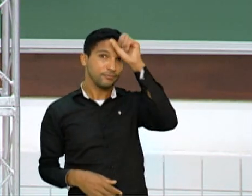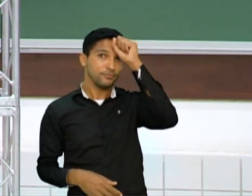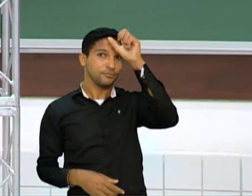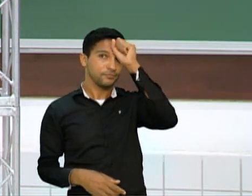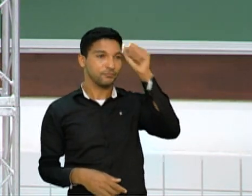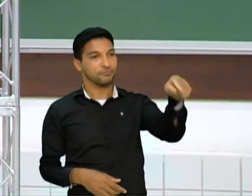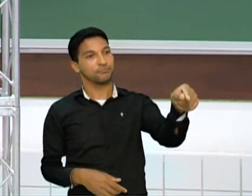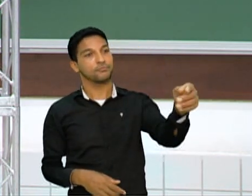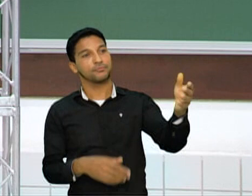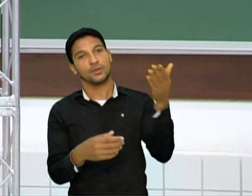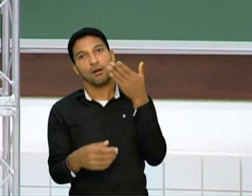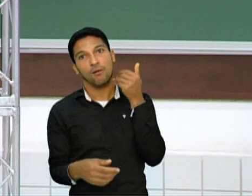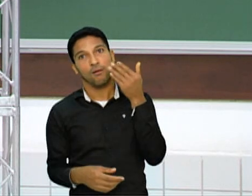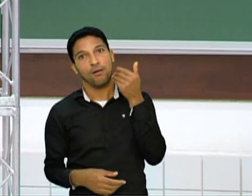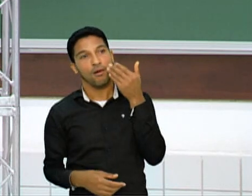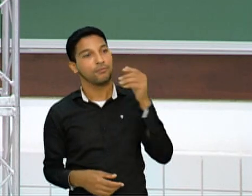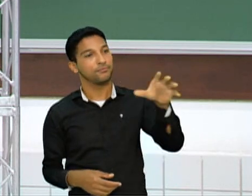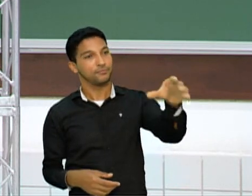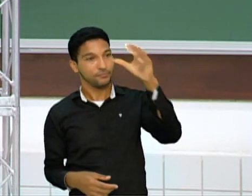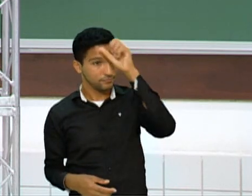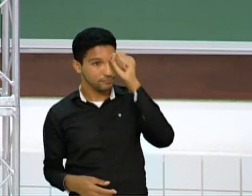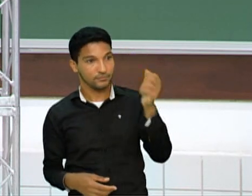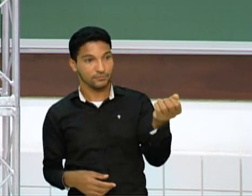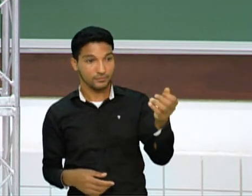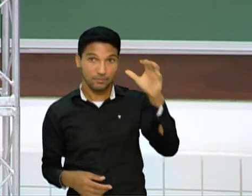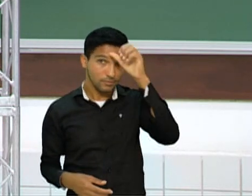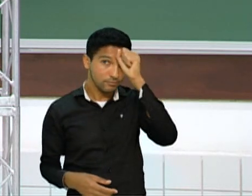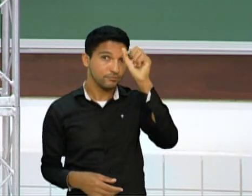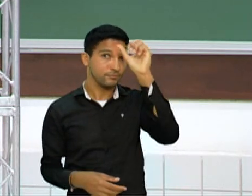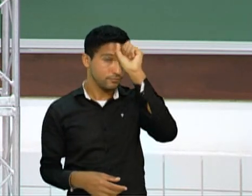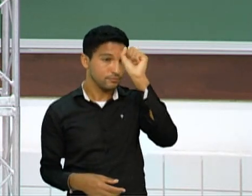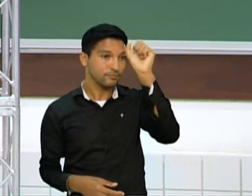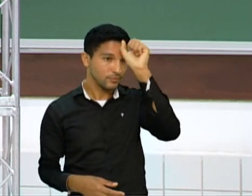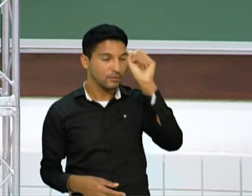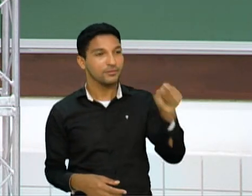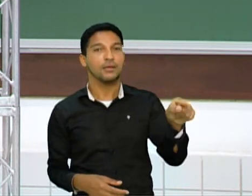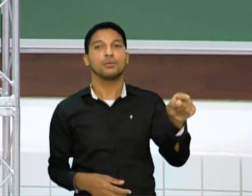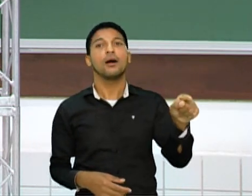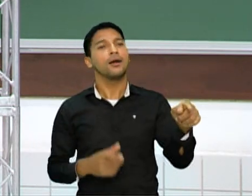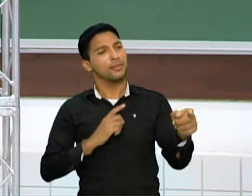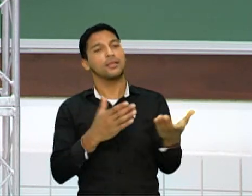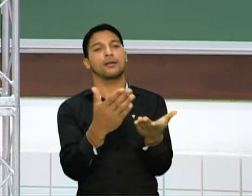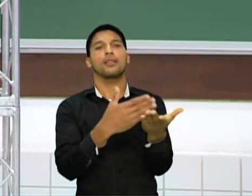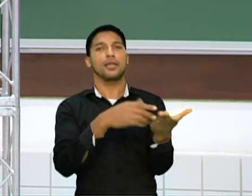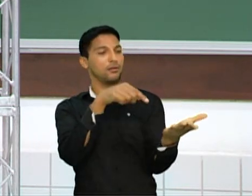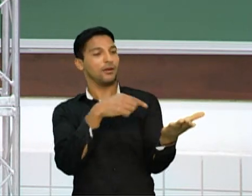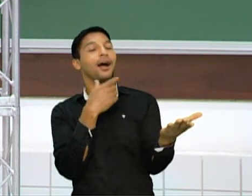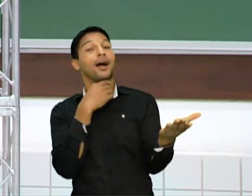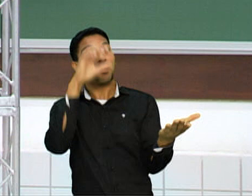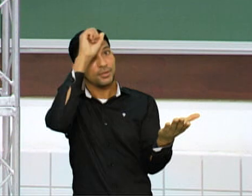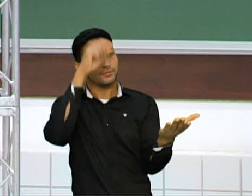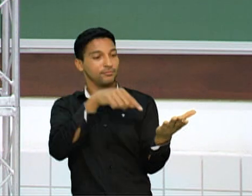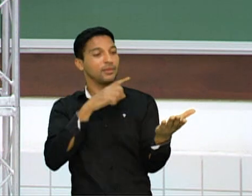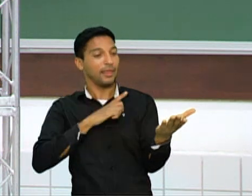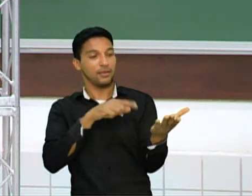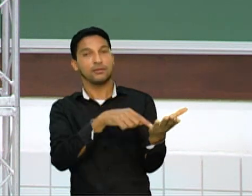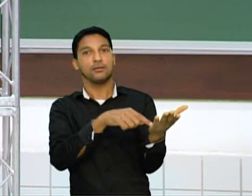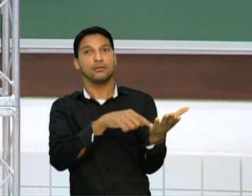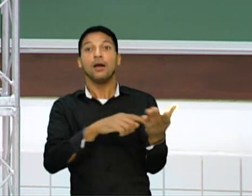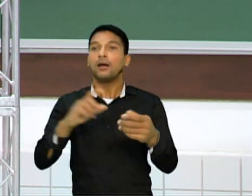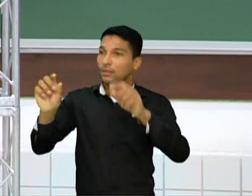vida. Por exemplo, você ao longo da sua vida aprendeu que existe um caderno, que existe um livro, que existe uma TV, que